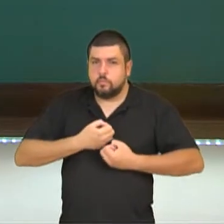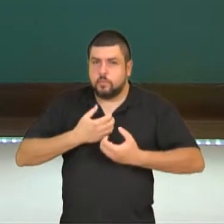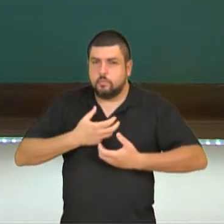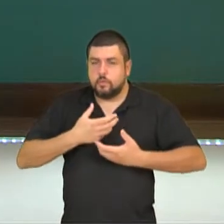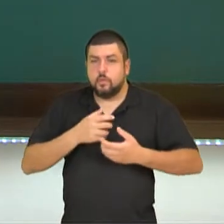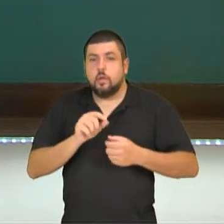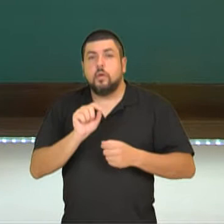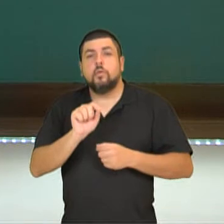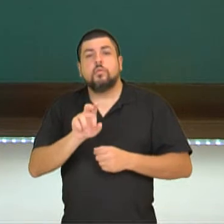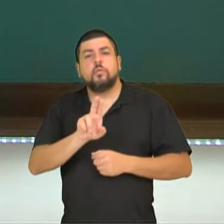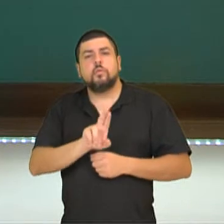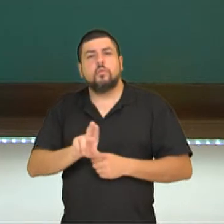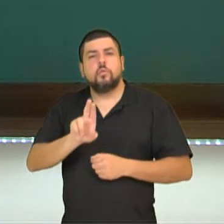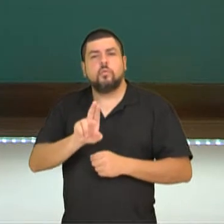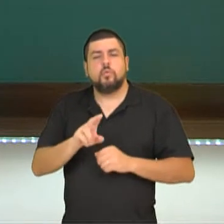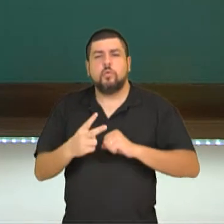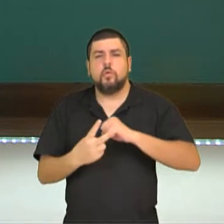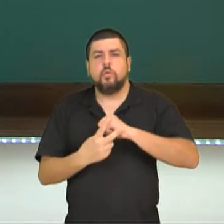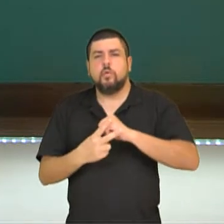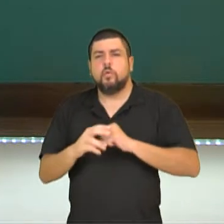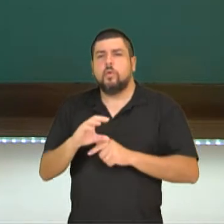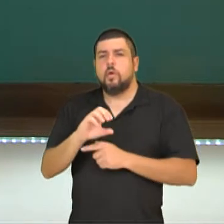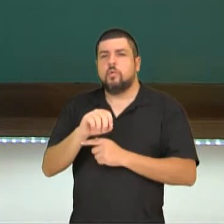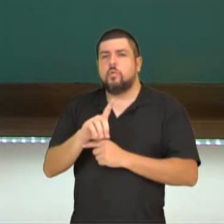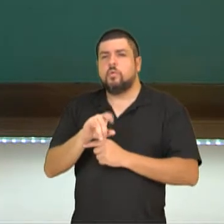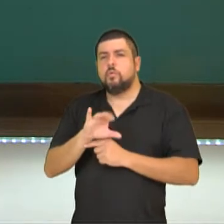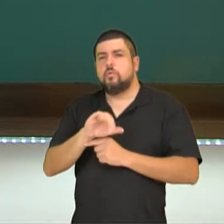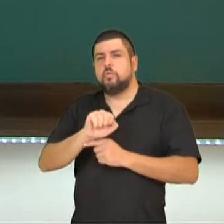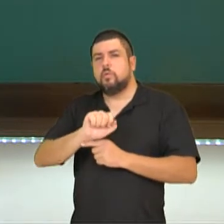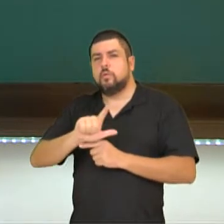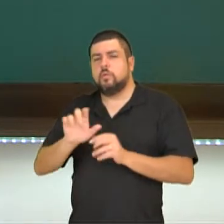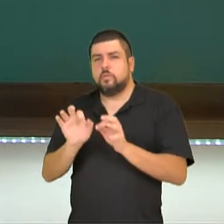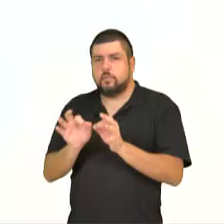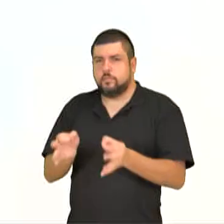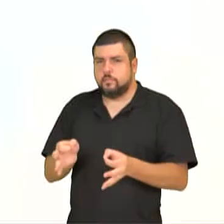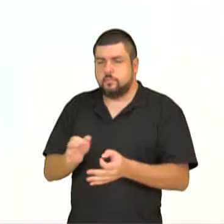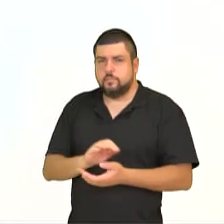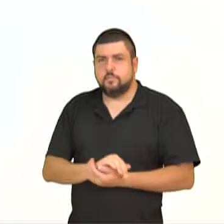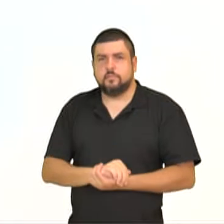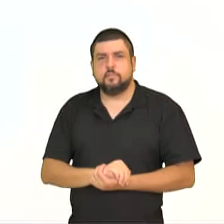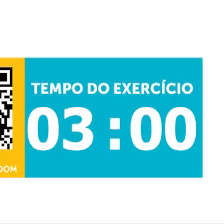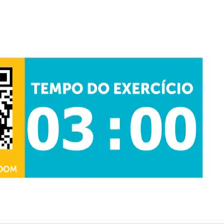possíveis usos do condicional simples, certo?